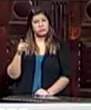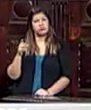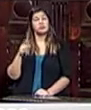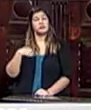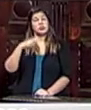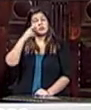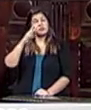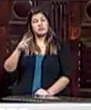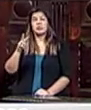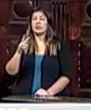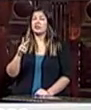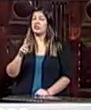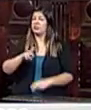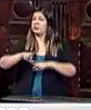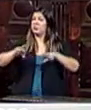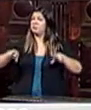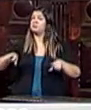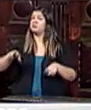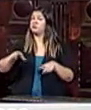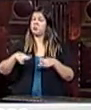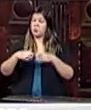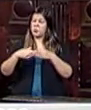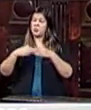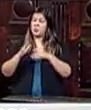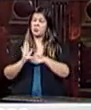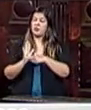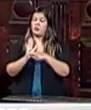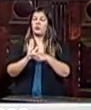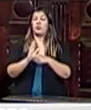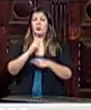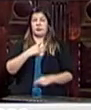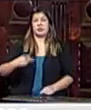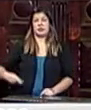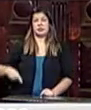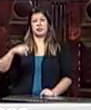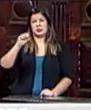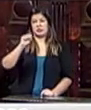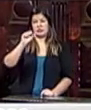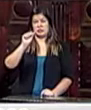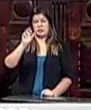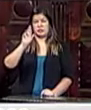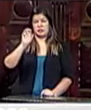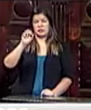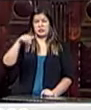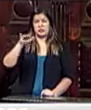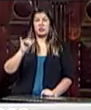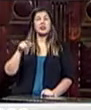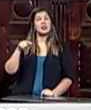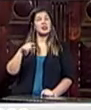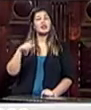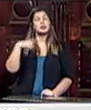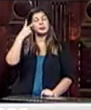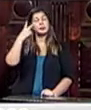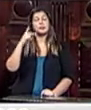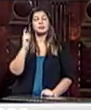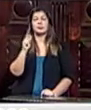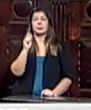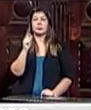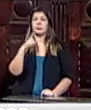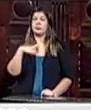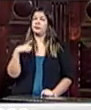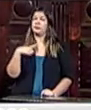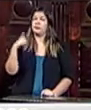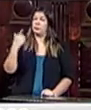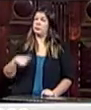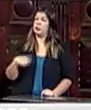favores que foram feitos pelo presidente Sarney para que tivesse mais